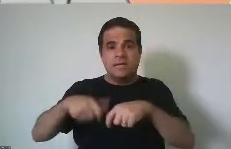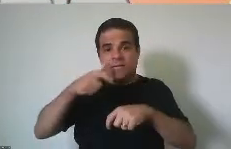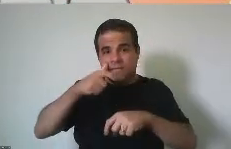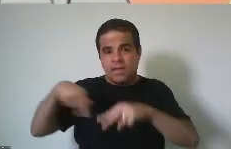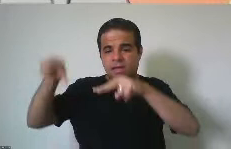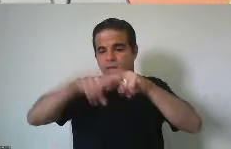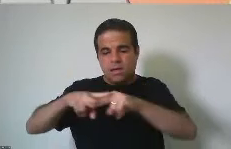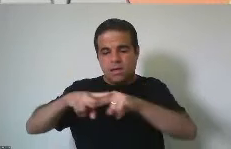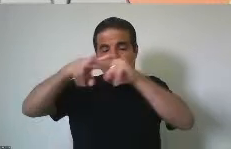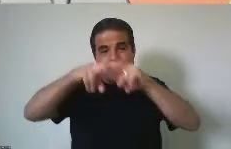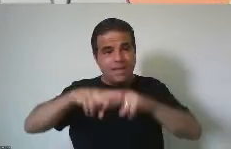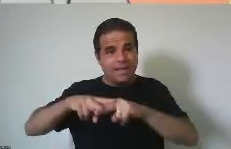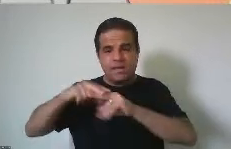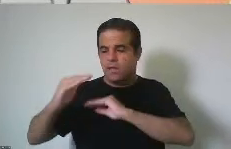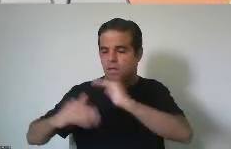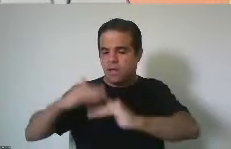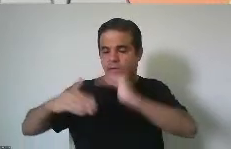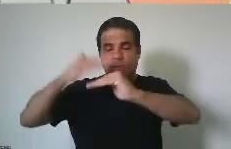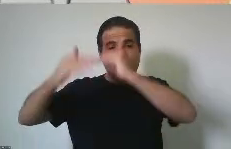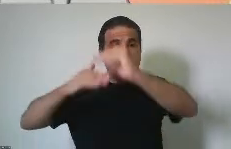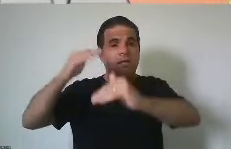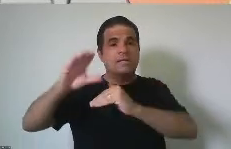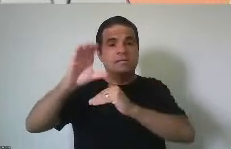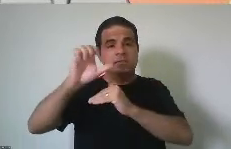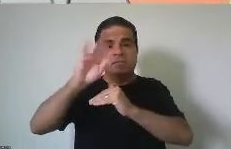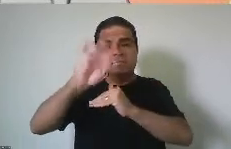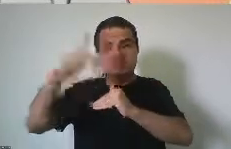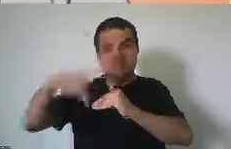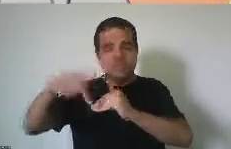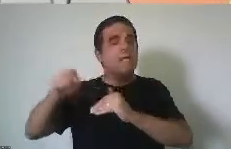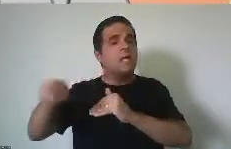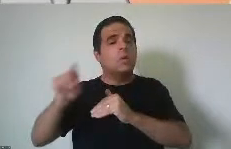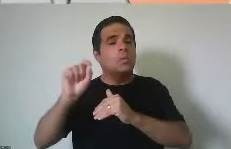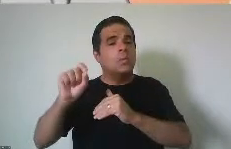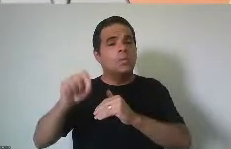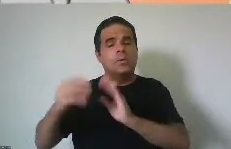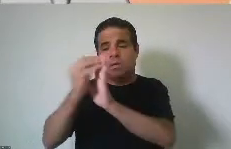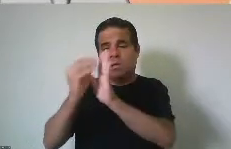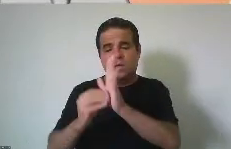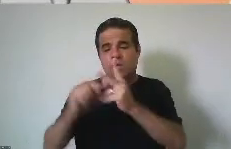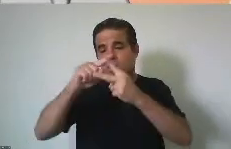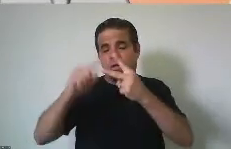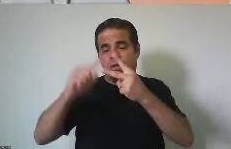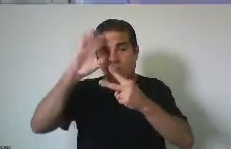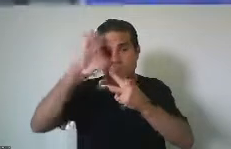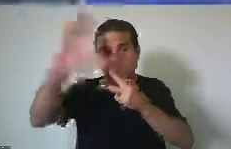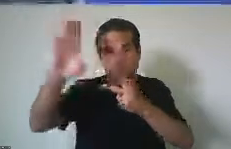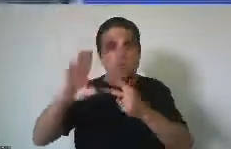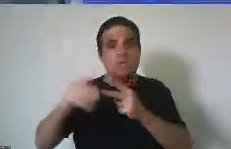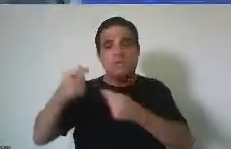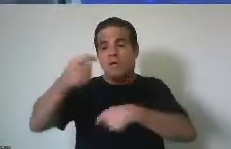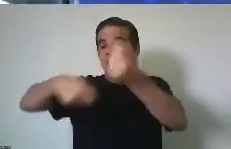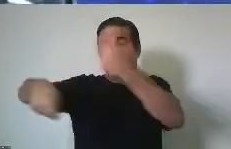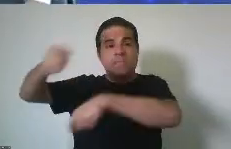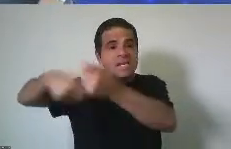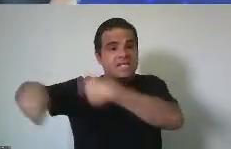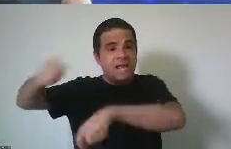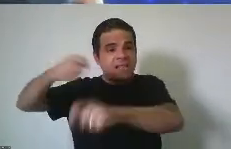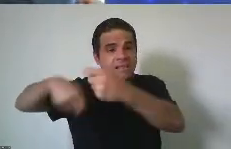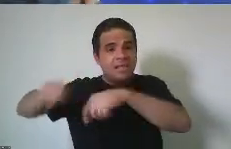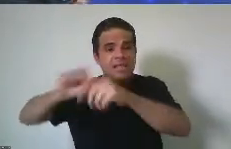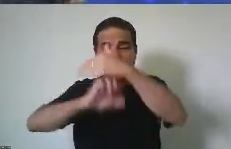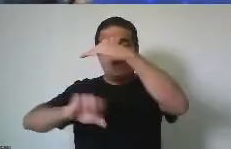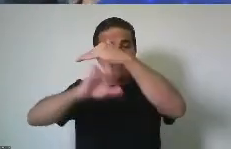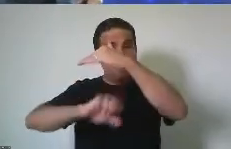no processo da RTP é aqui só depois destacar dois principais que cultua administrativo a companhia